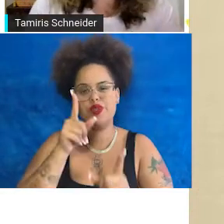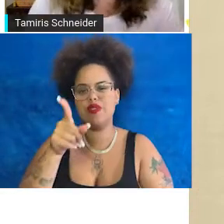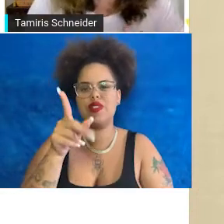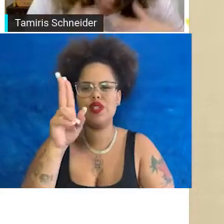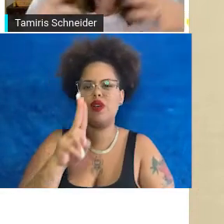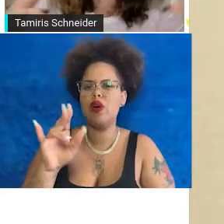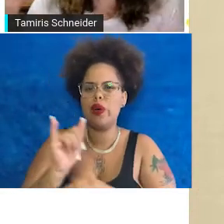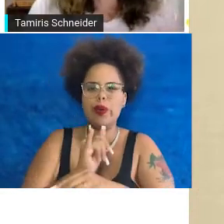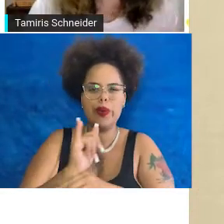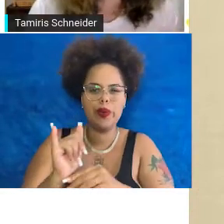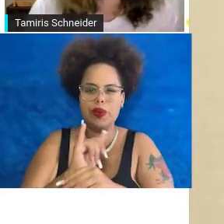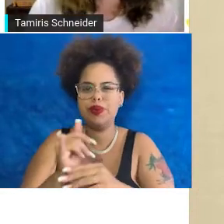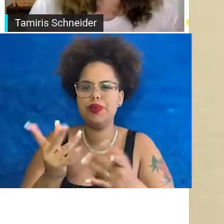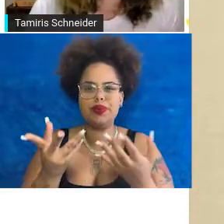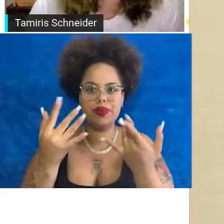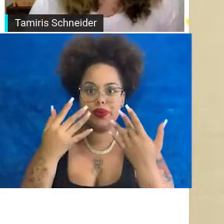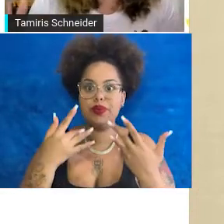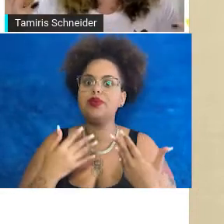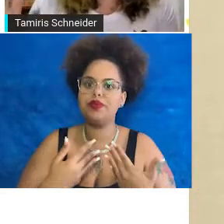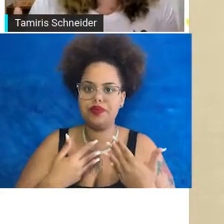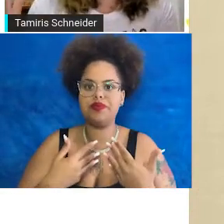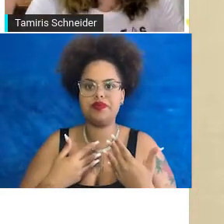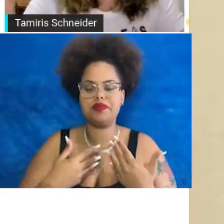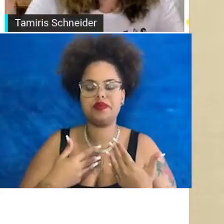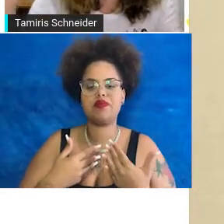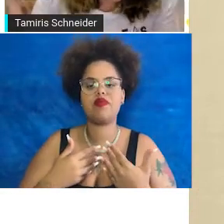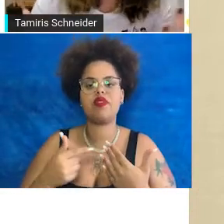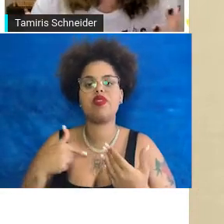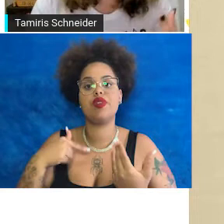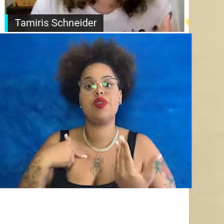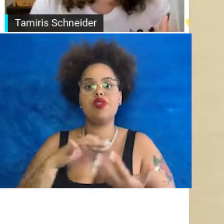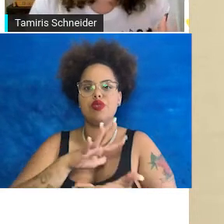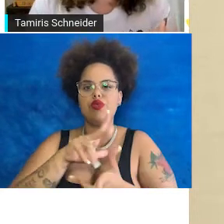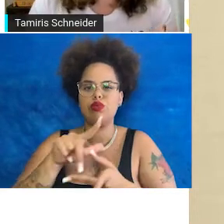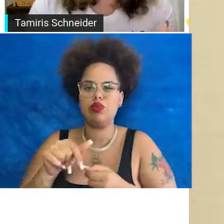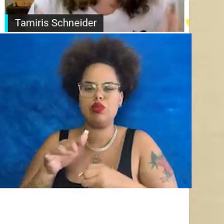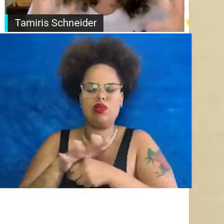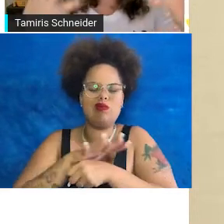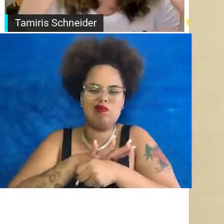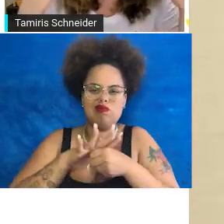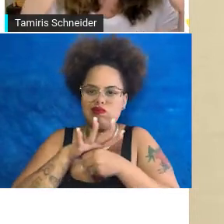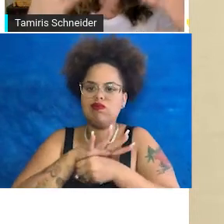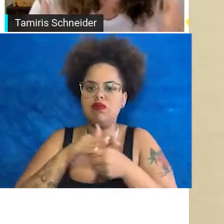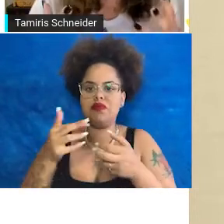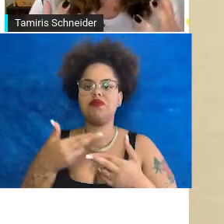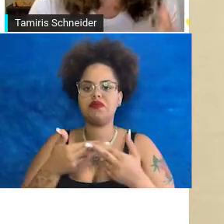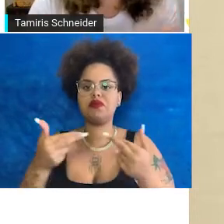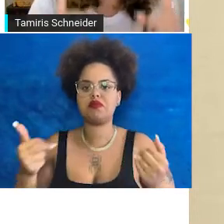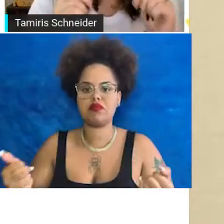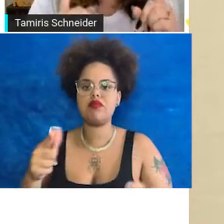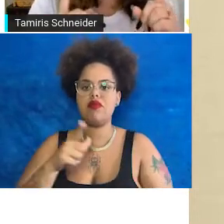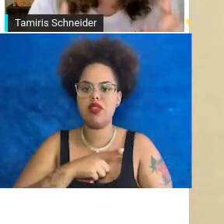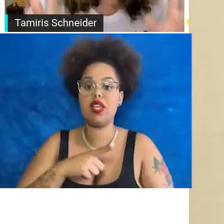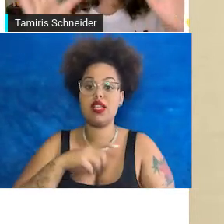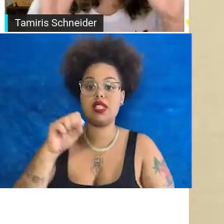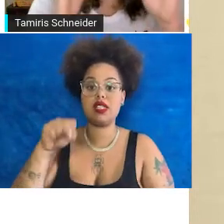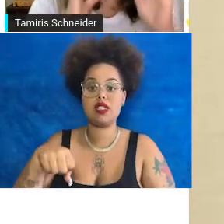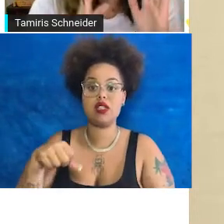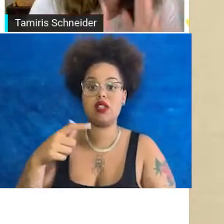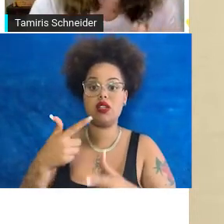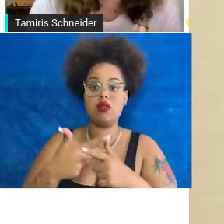você consome tudo que tem de audiovisual. Nosso mundo está bombado de coisas. Então a gente tem sim. O problema